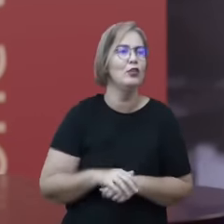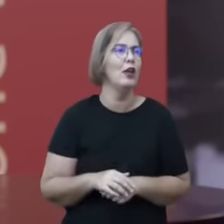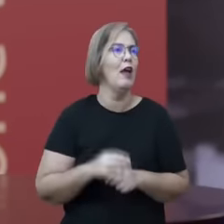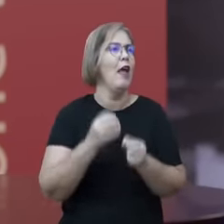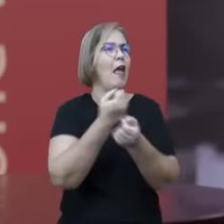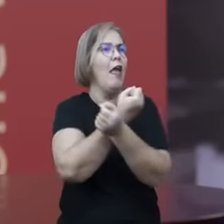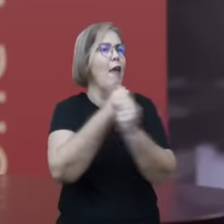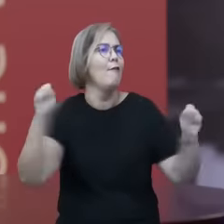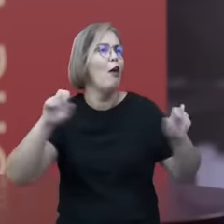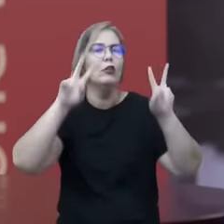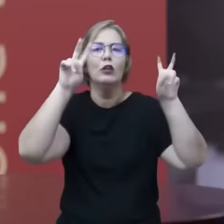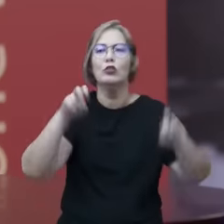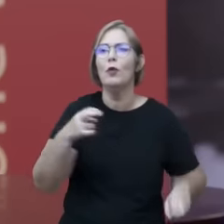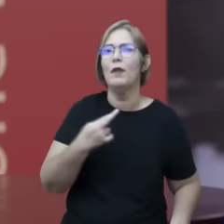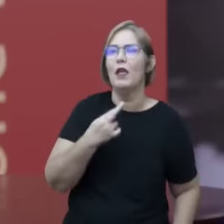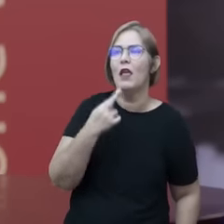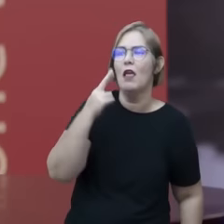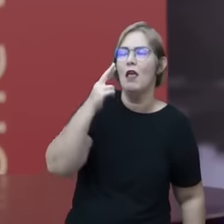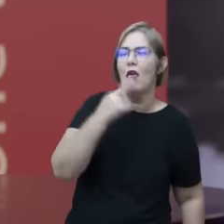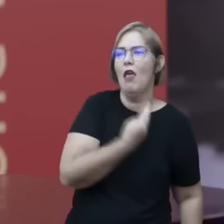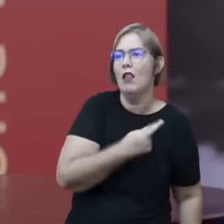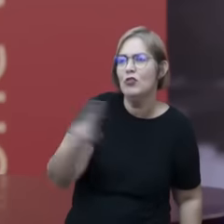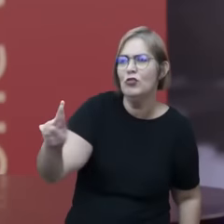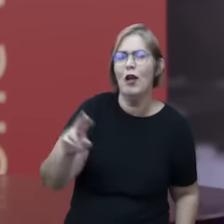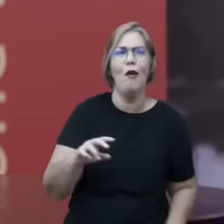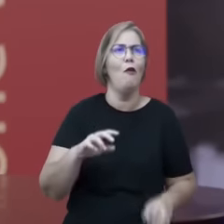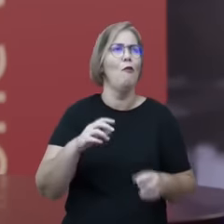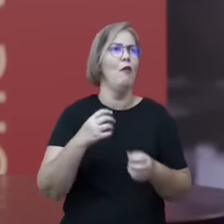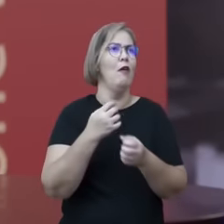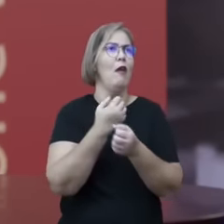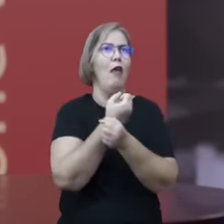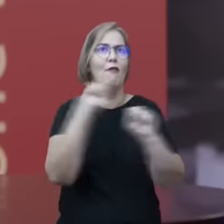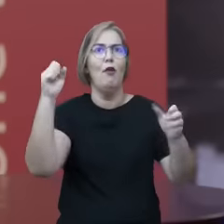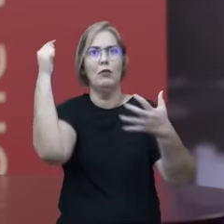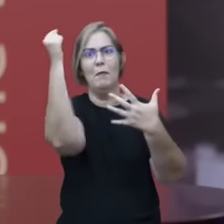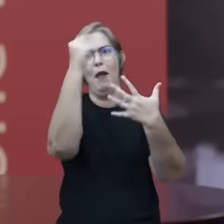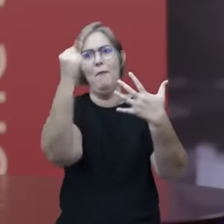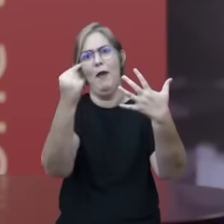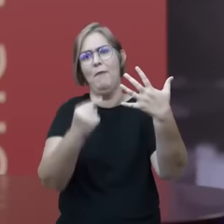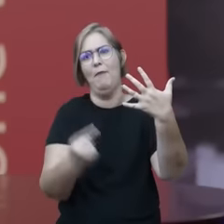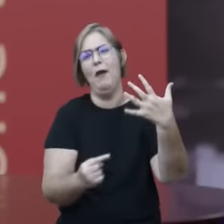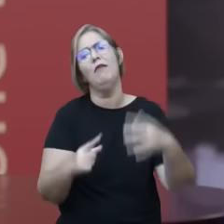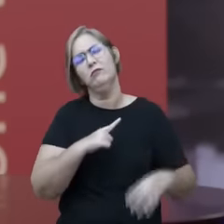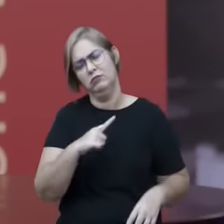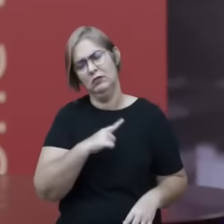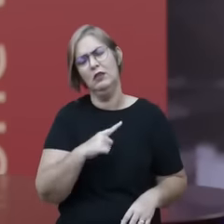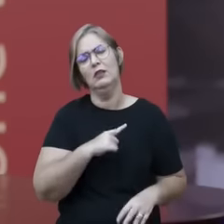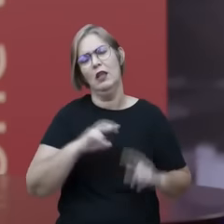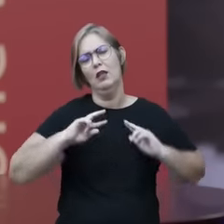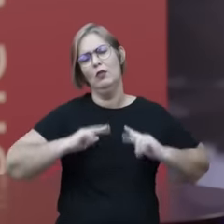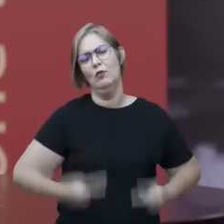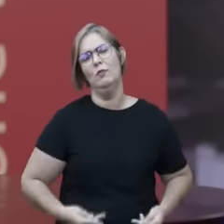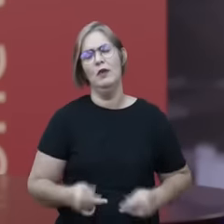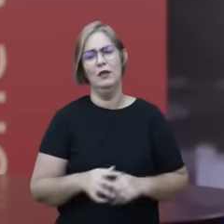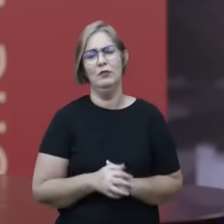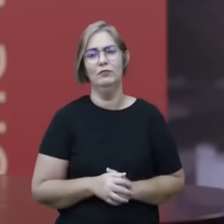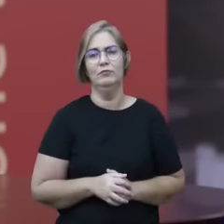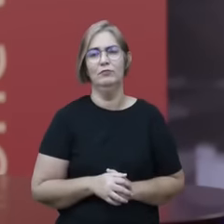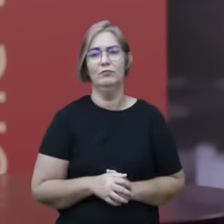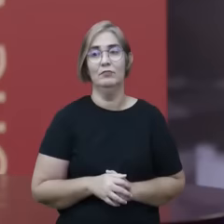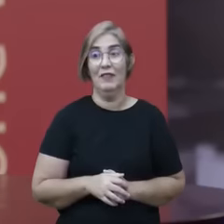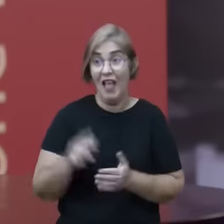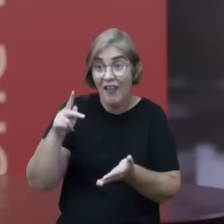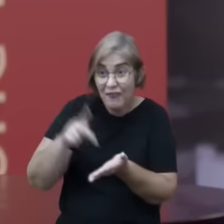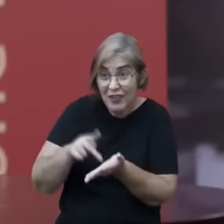religião, pode ser todas essas formas históricas e existenciais de revolta. A verdadeira